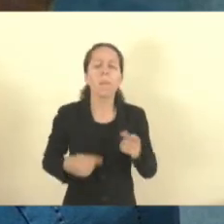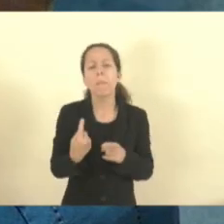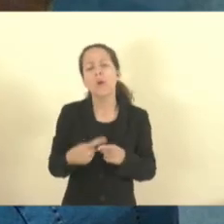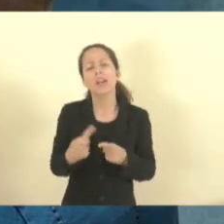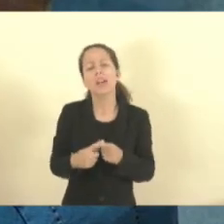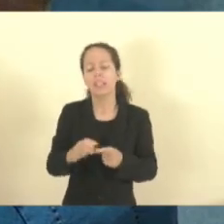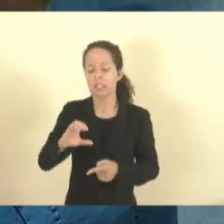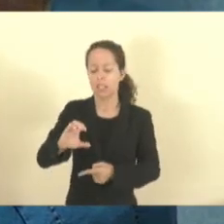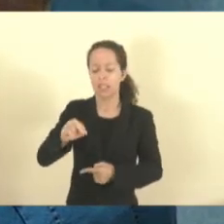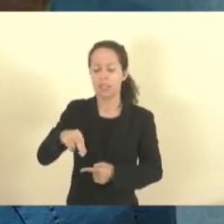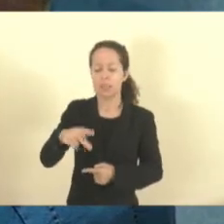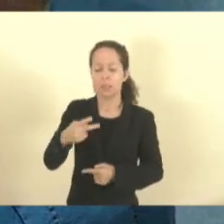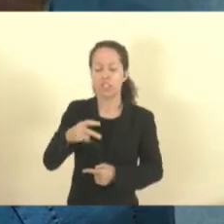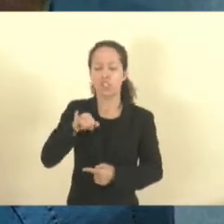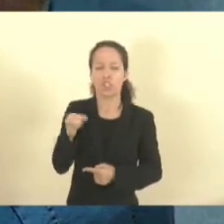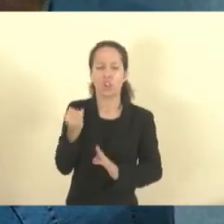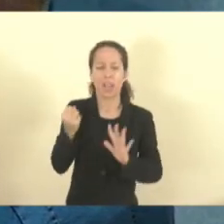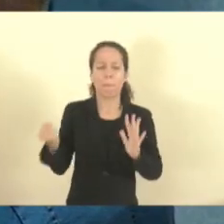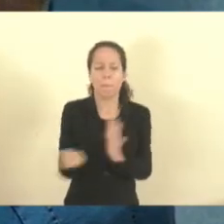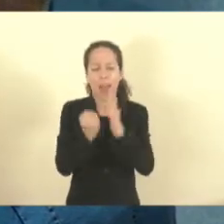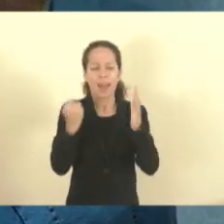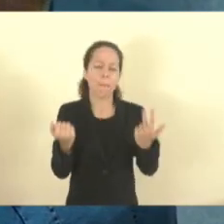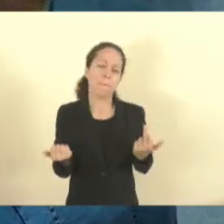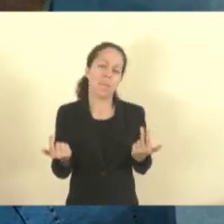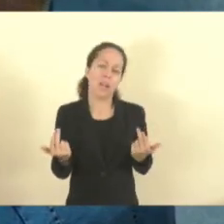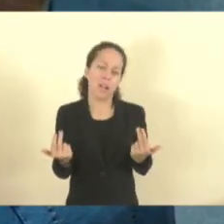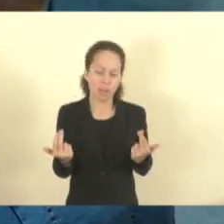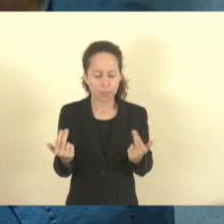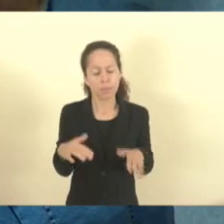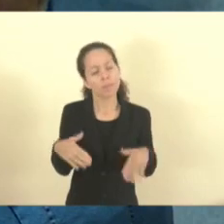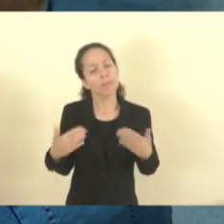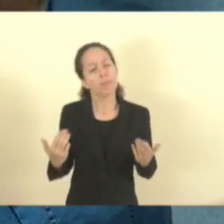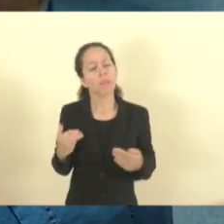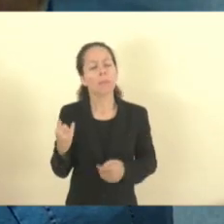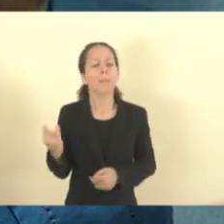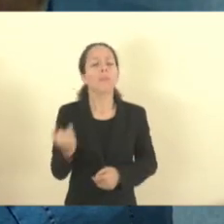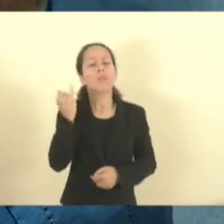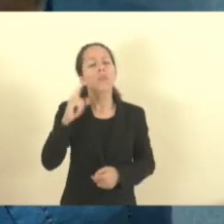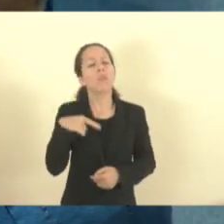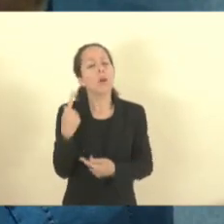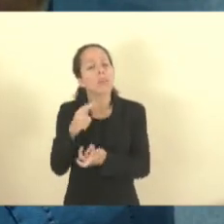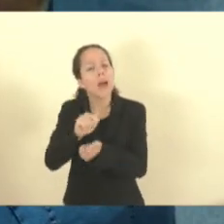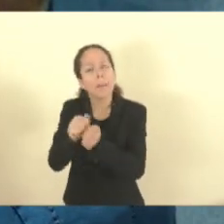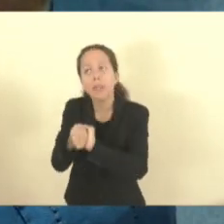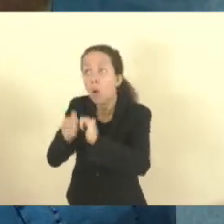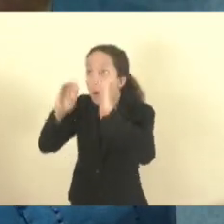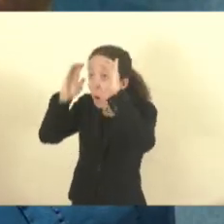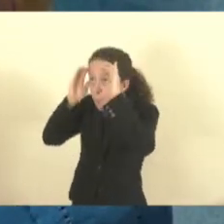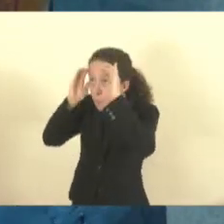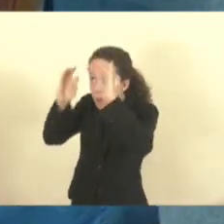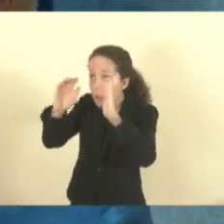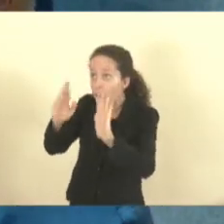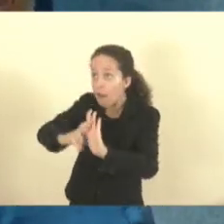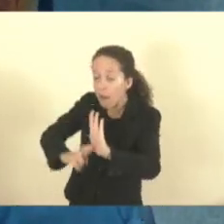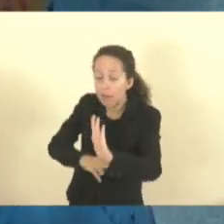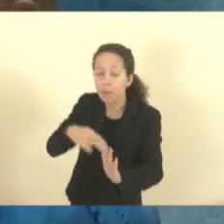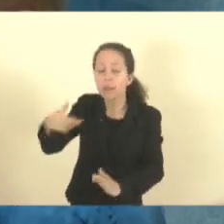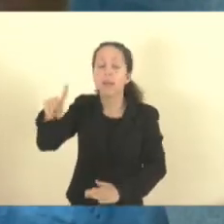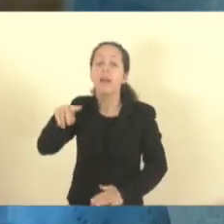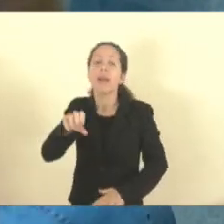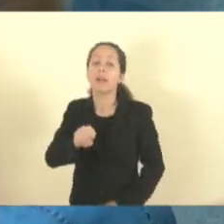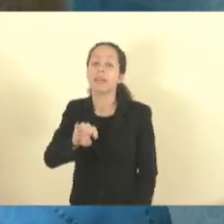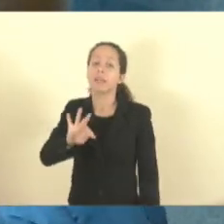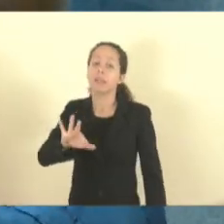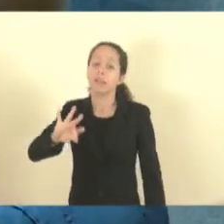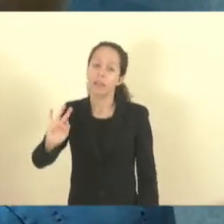matéria. Então é uma alteração necessária para nos adequarmos à decisão do Supremo Tribunal Federal e uma decisão justa, senhor presidente,